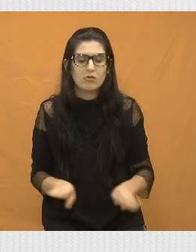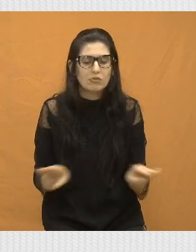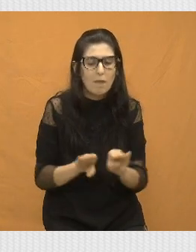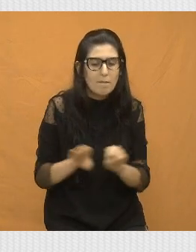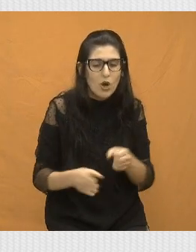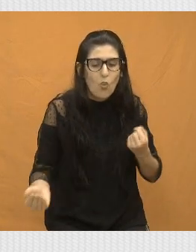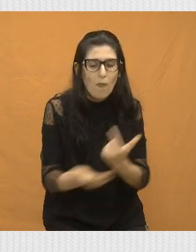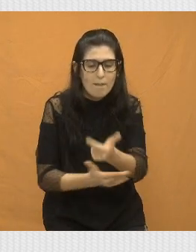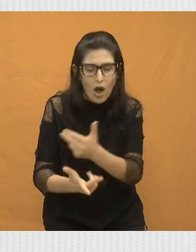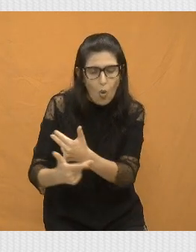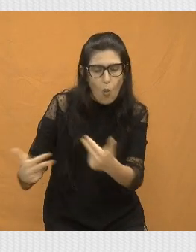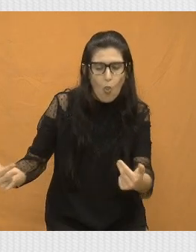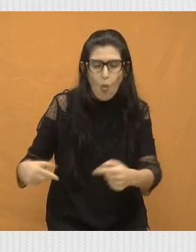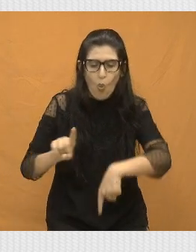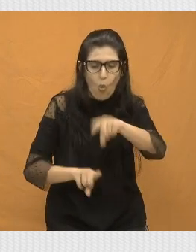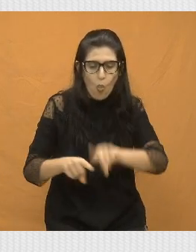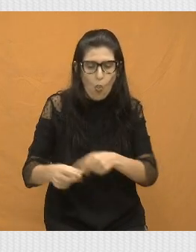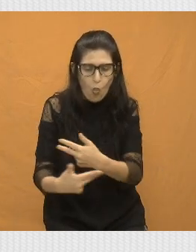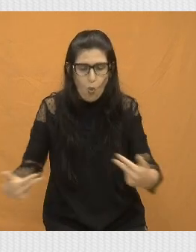era orçado